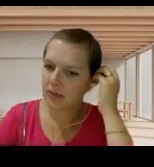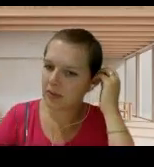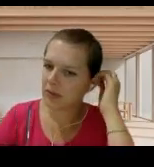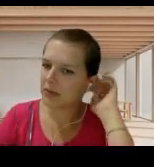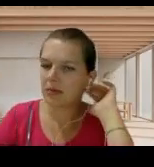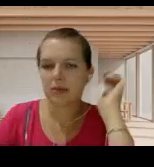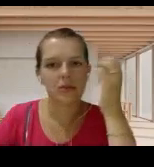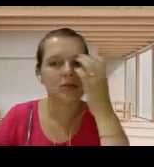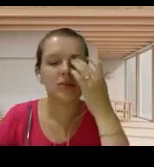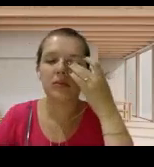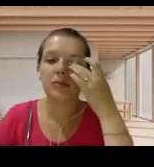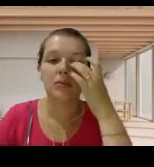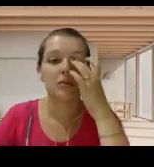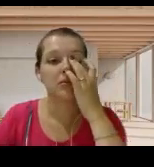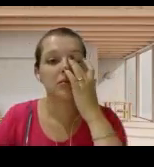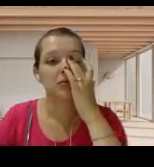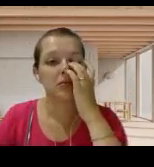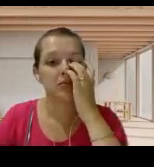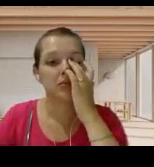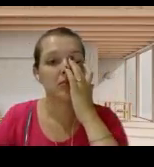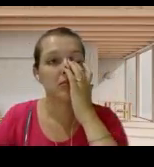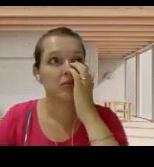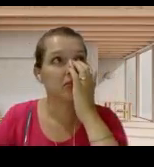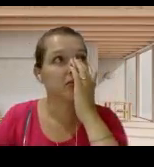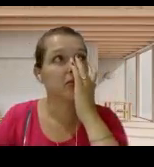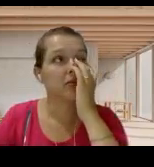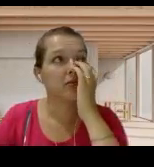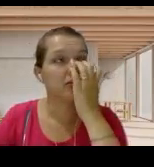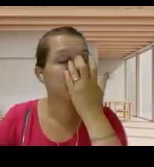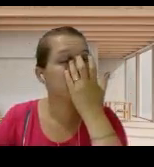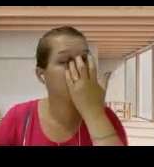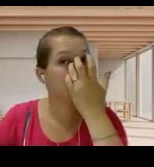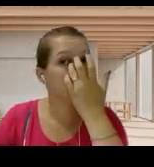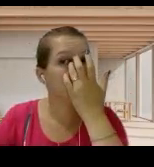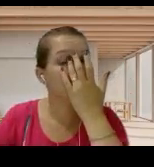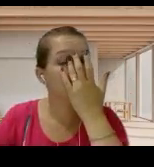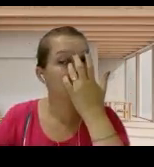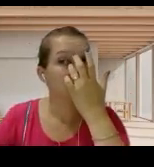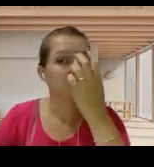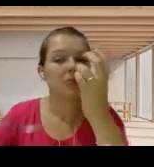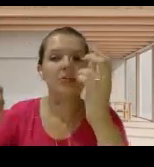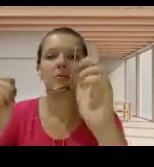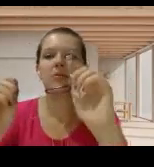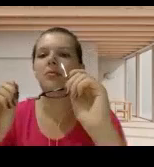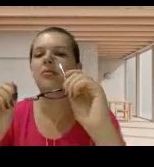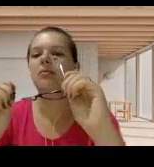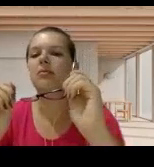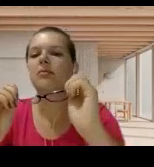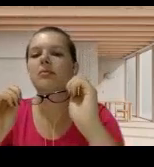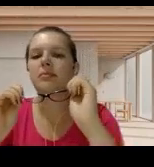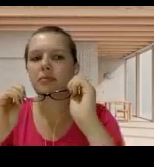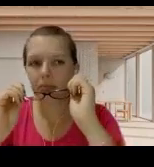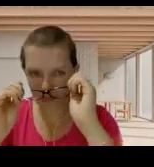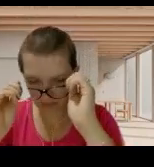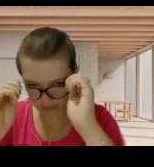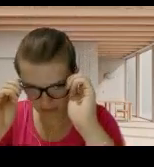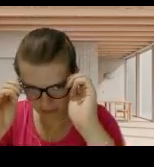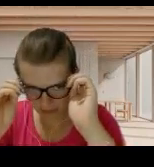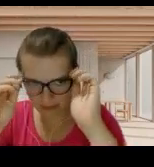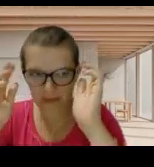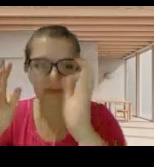mercado, que é pequeno. Já foi maior, porque nós estamos numa fase de estagnação. Então, este é o tamanho do